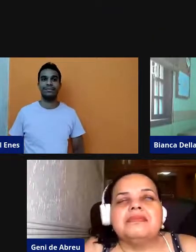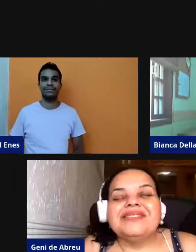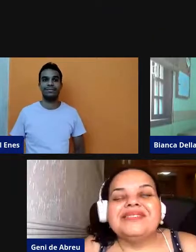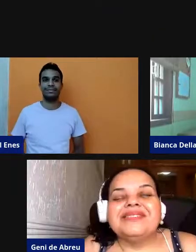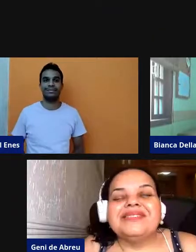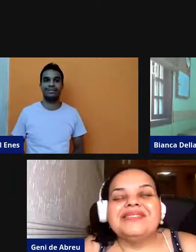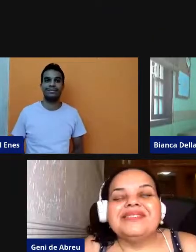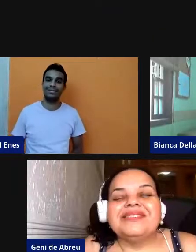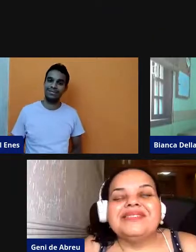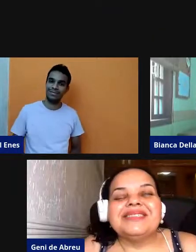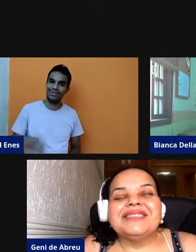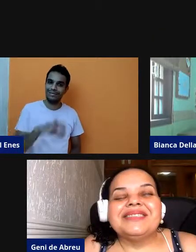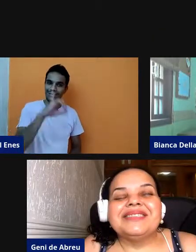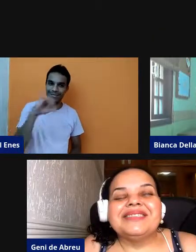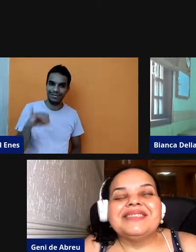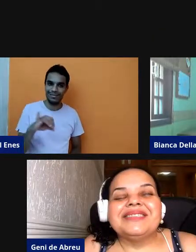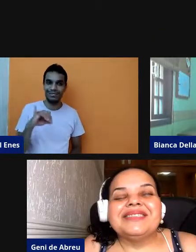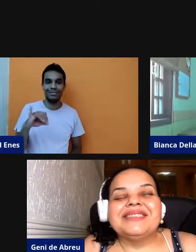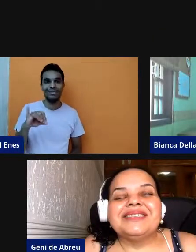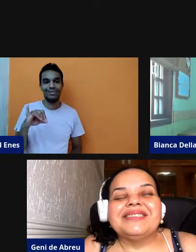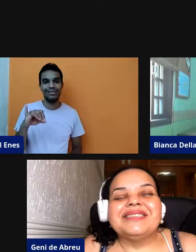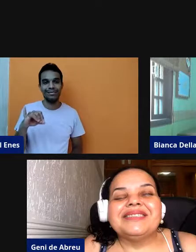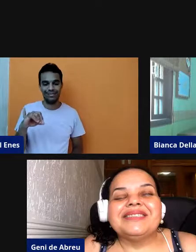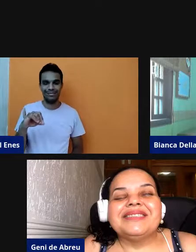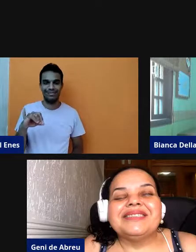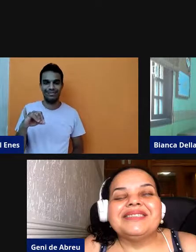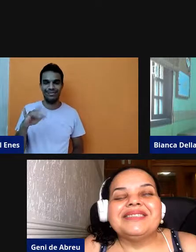Oi, gente, eu voltei também, ninguém me chamou, não, mas eu voltei.